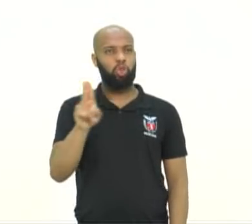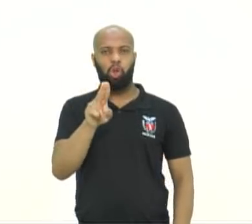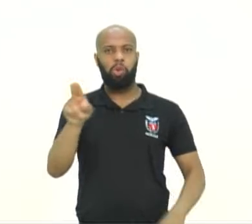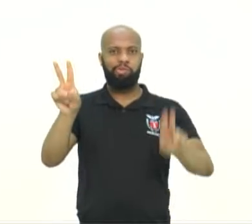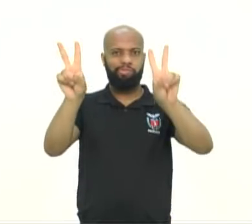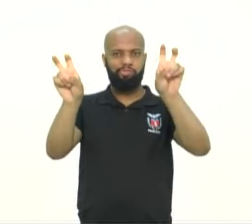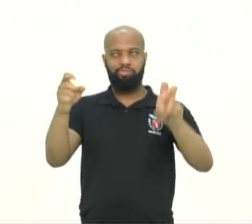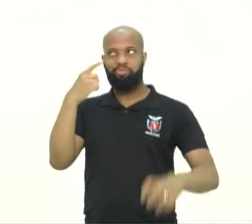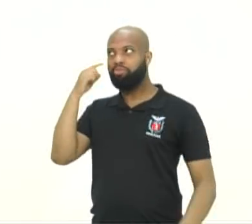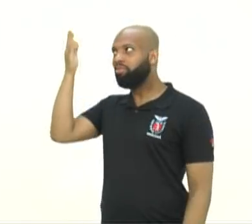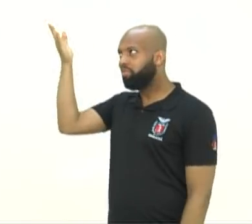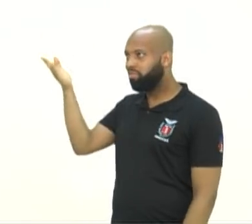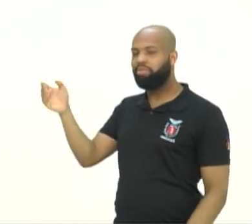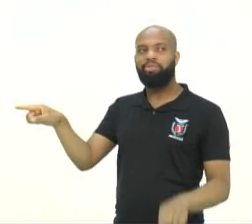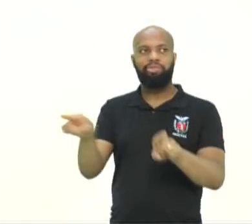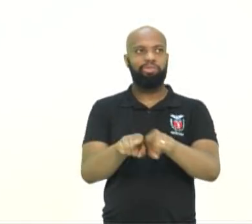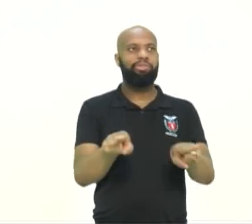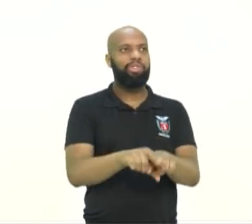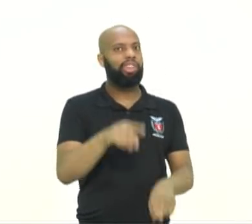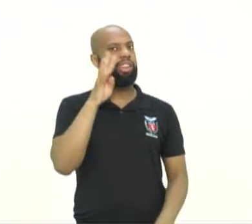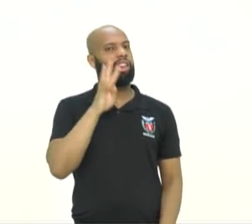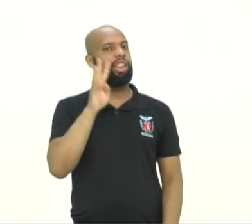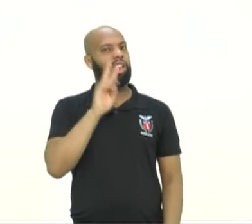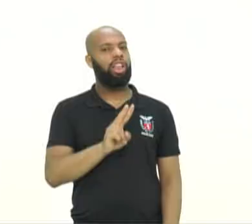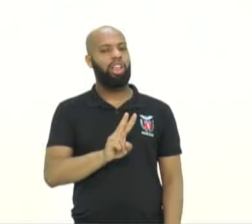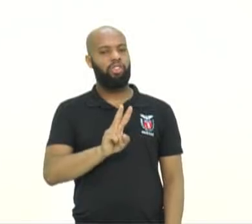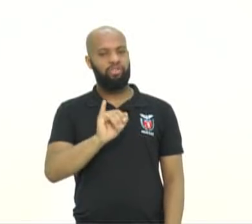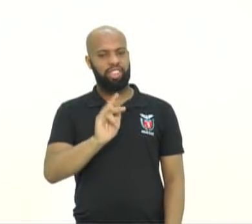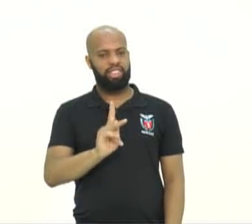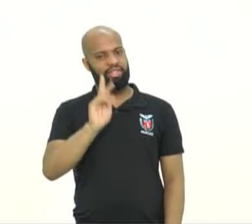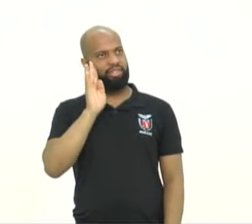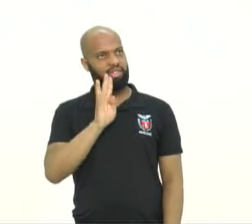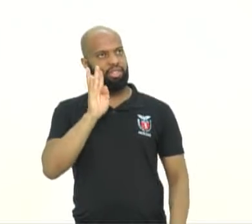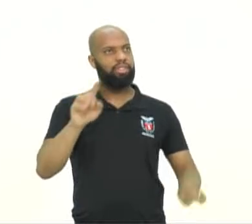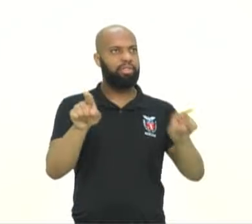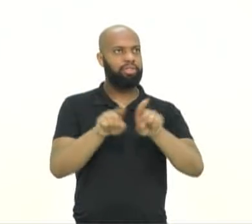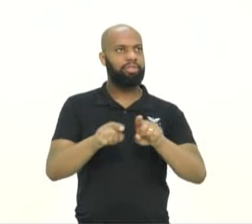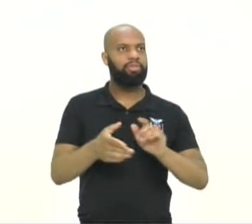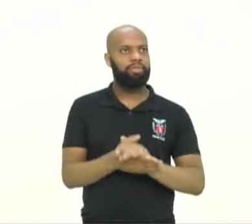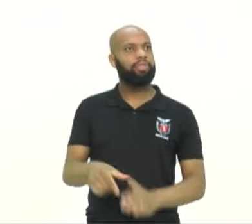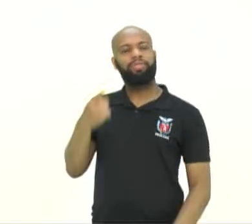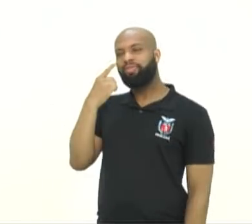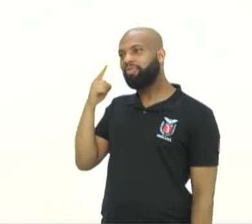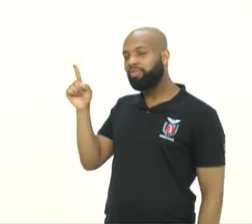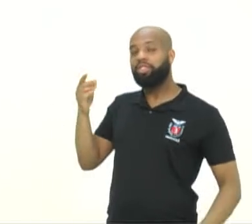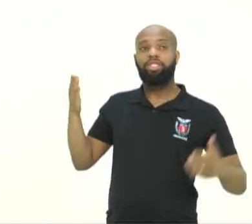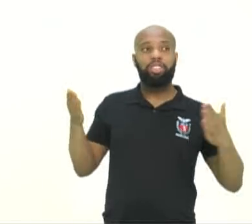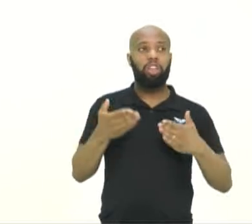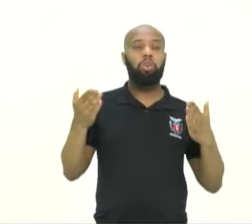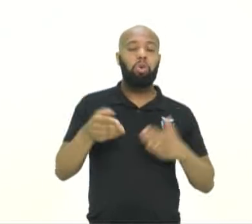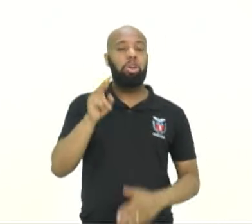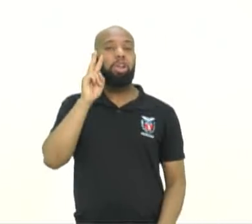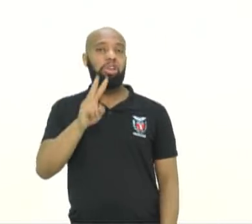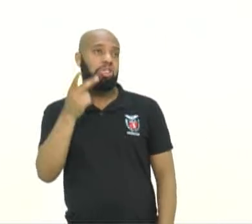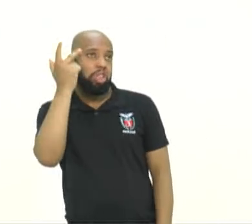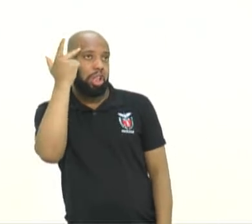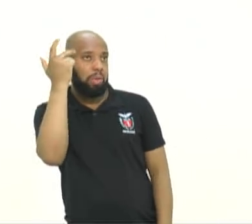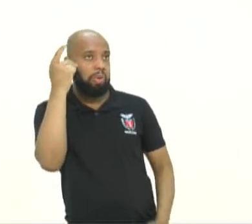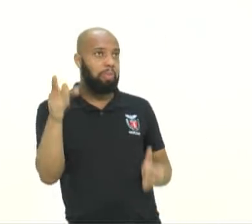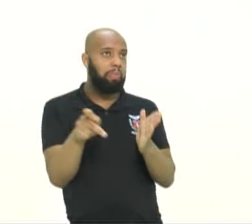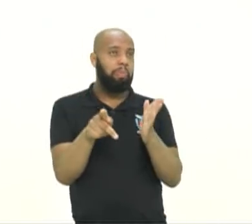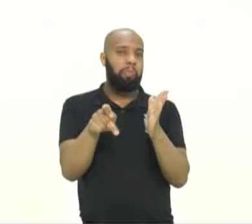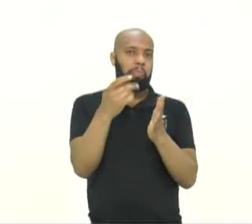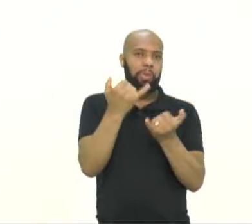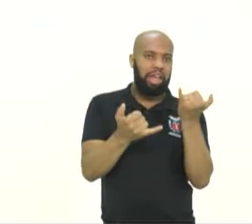obra. Olha que legal, gente. Esse artista muito legal. E aí? Olhando de longe, né, parece uma foto